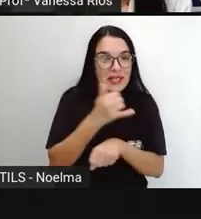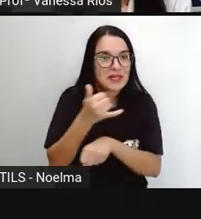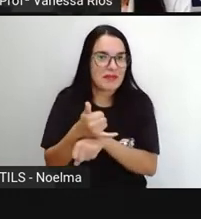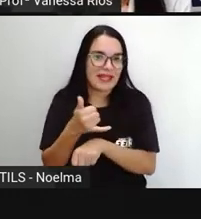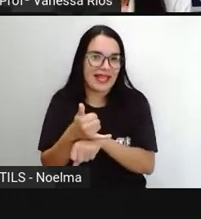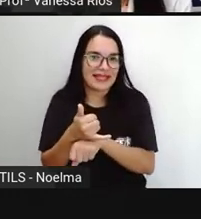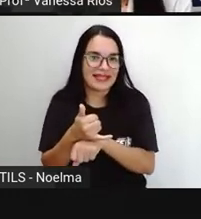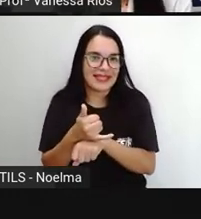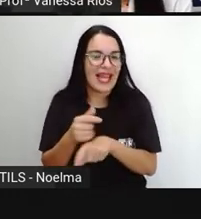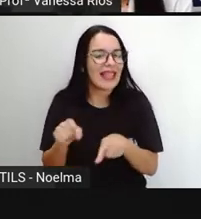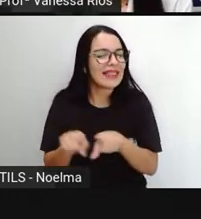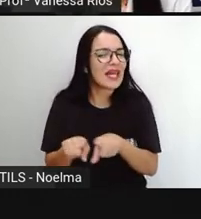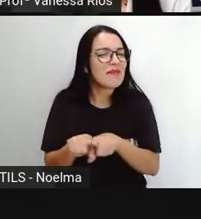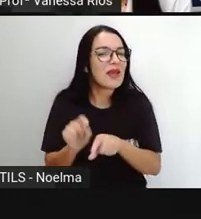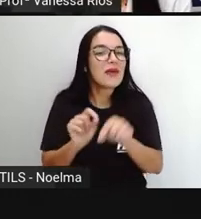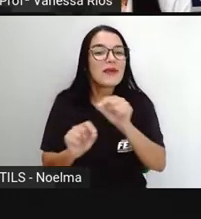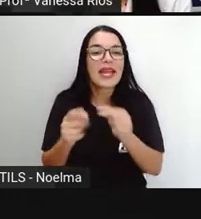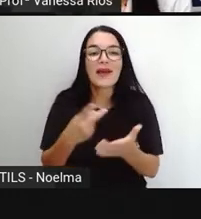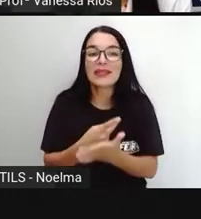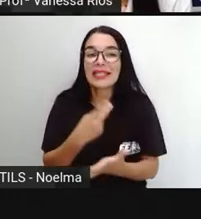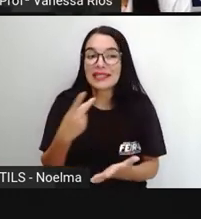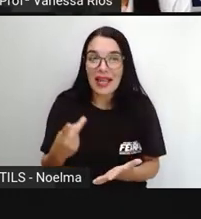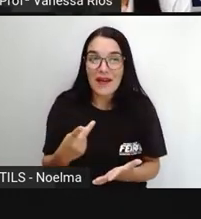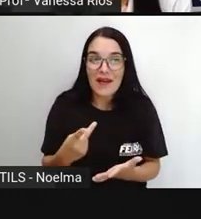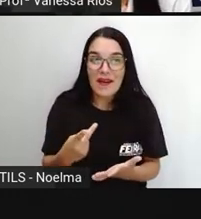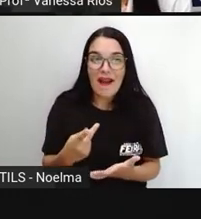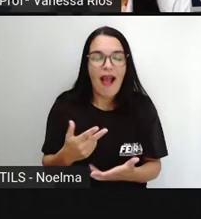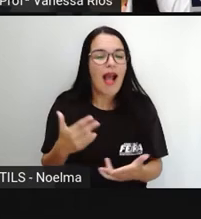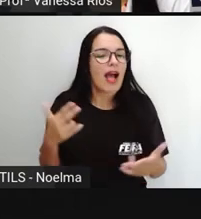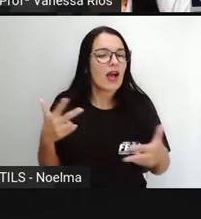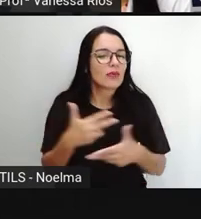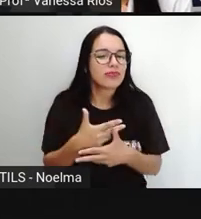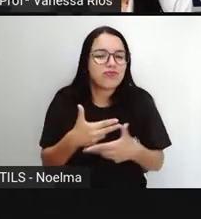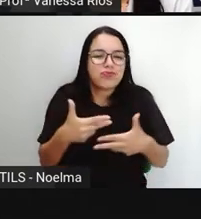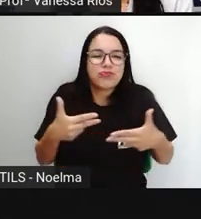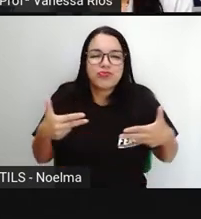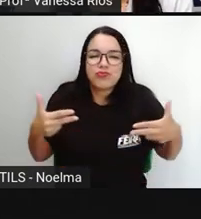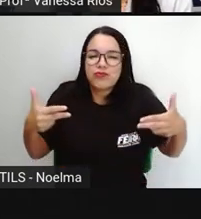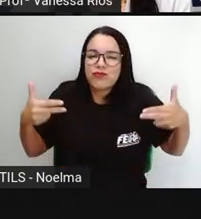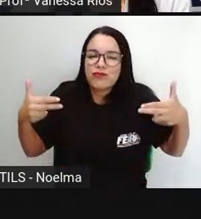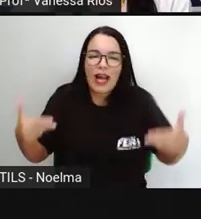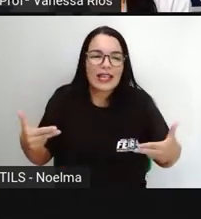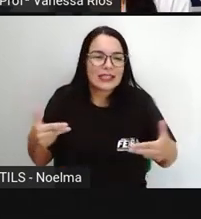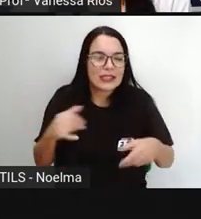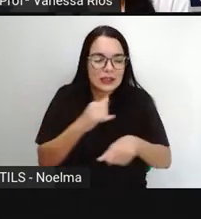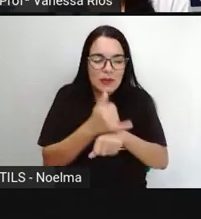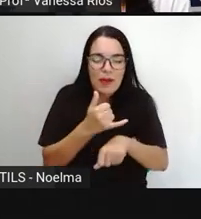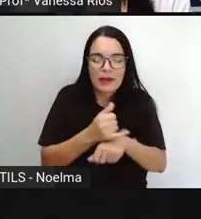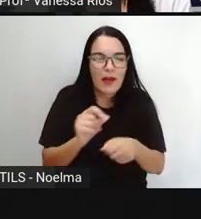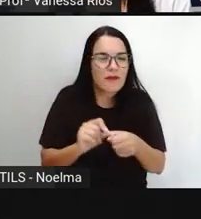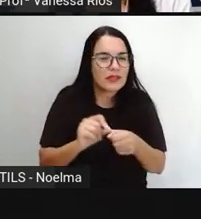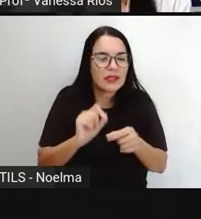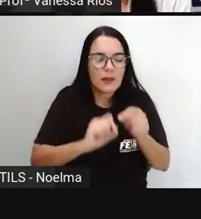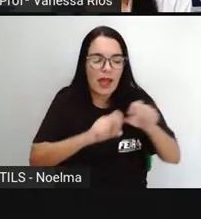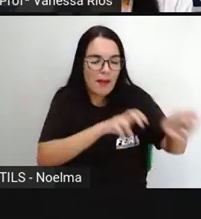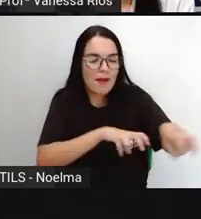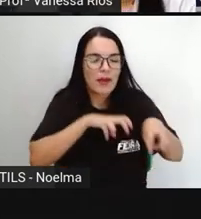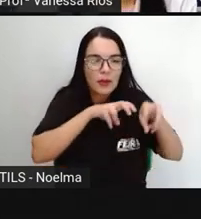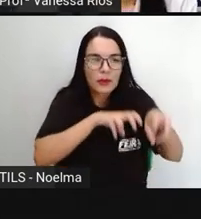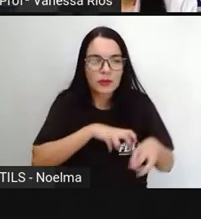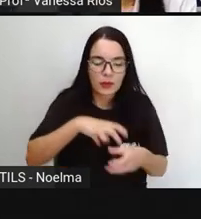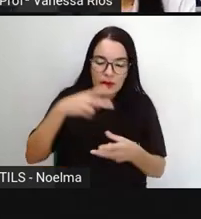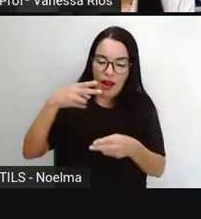metais. E aí a produção de armas e utensílios para a agricultura passaram a também ser feitos de